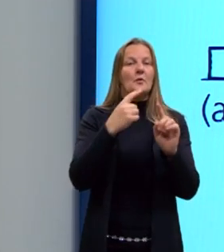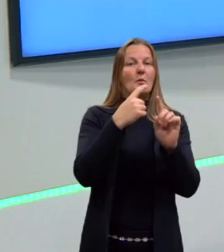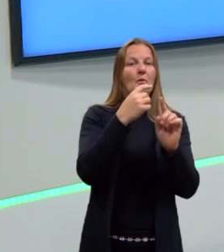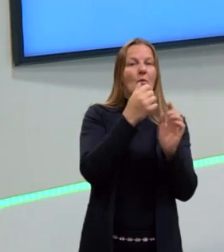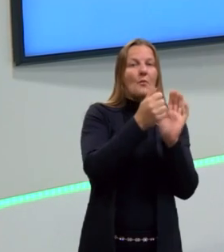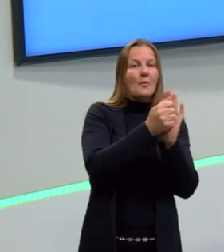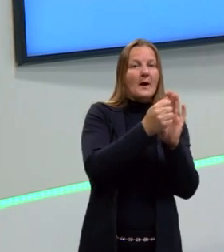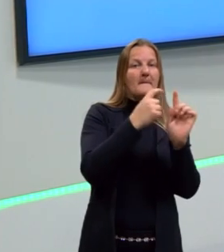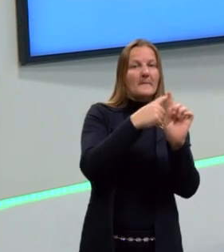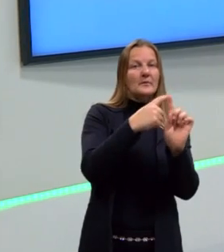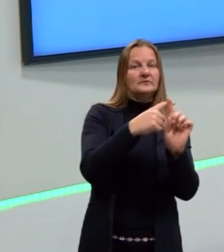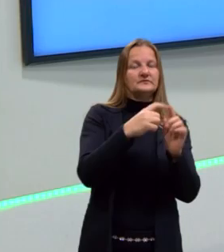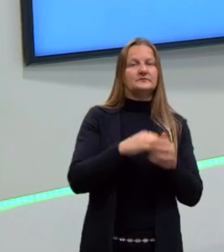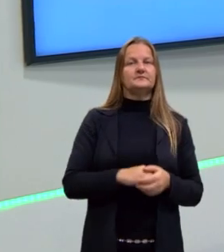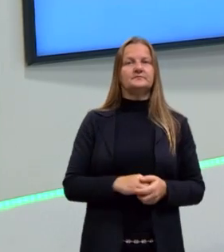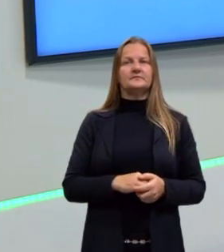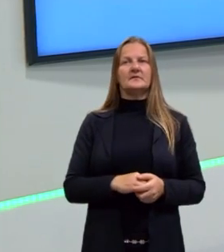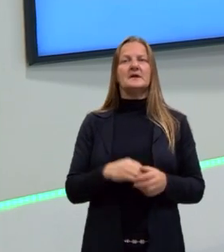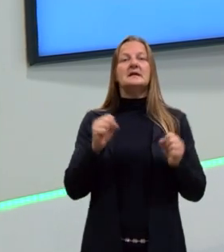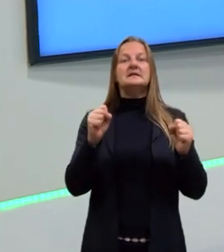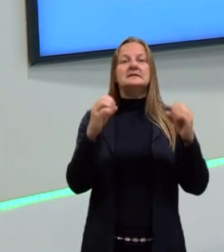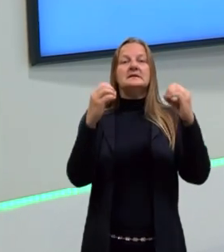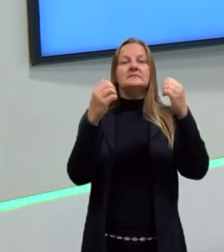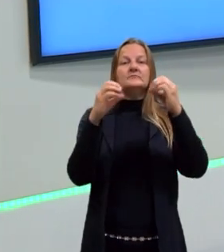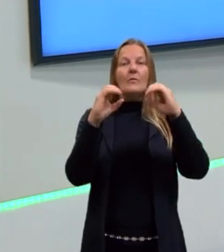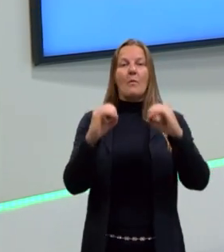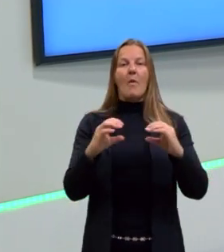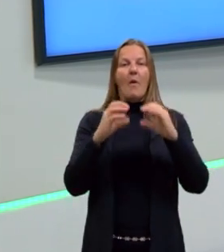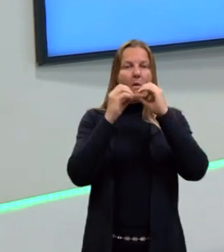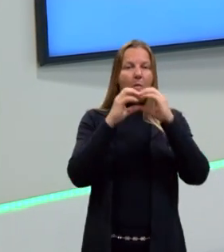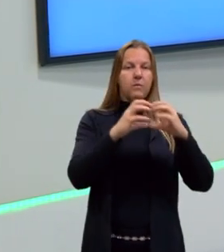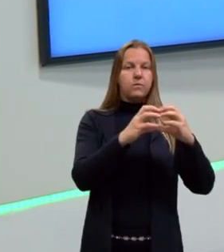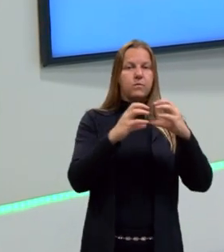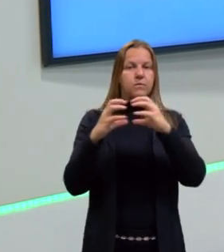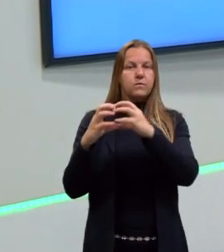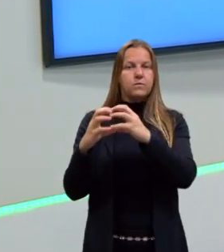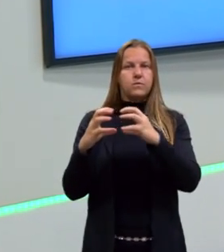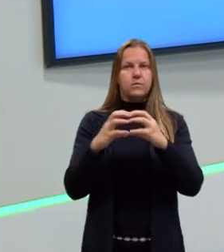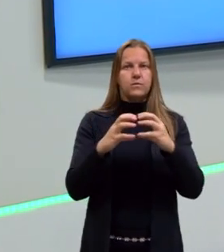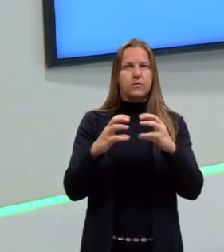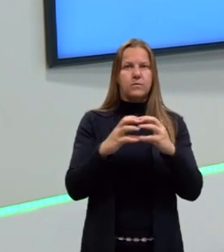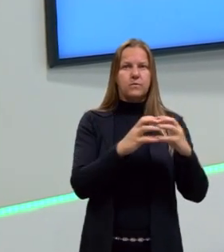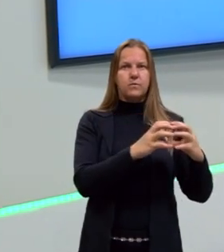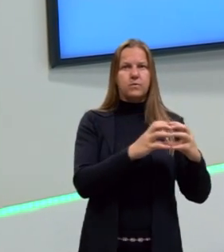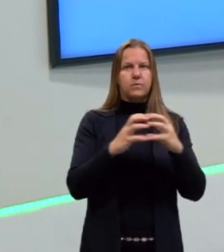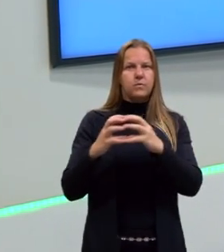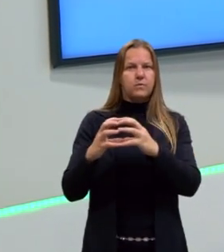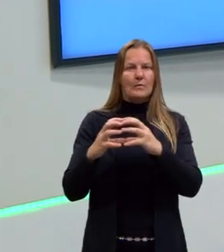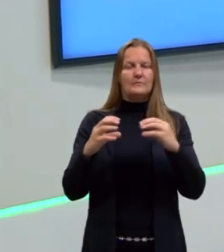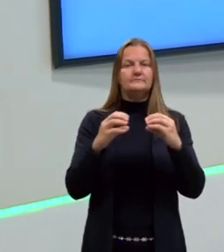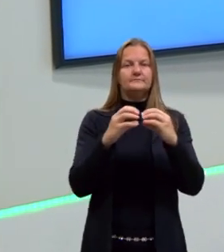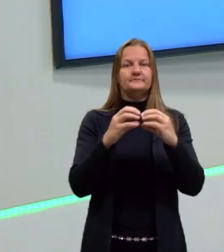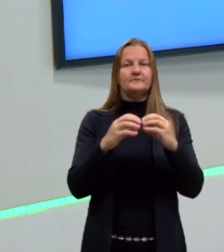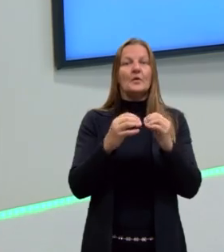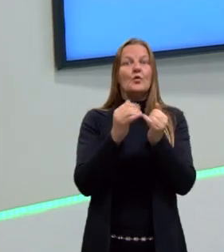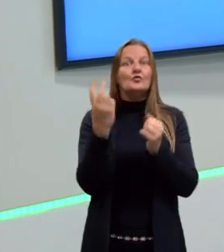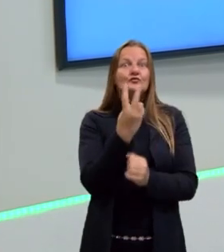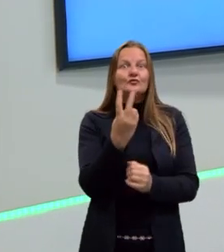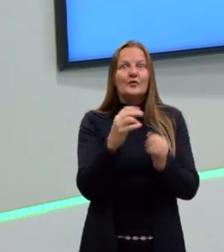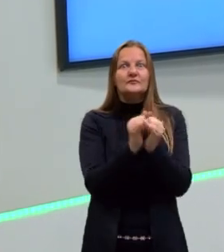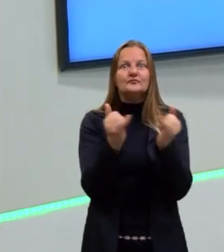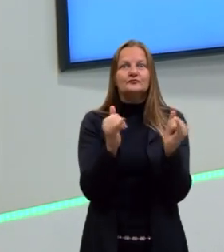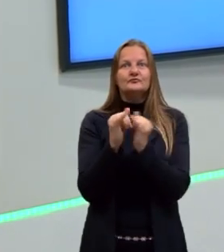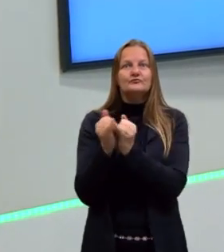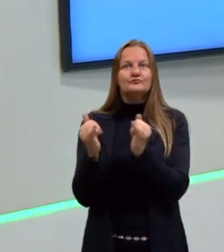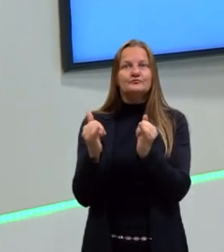E aí se a gente pegar e separar os dois que que acontece agora sim a gente conseguiu eletrizar os